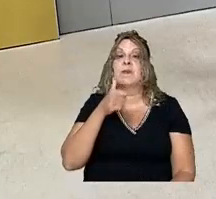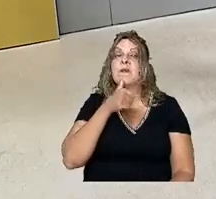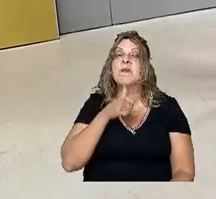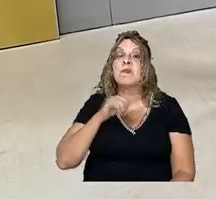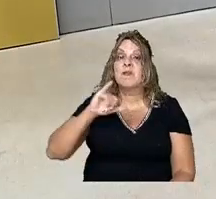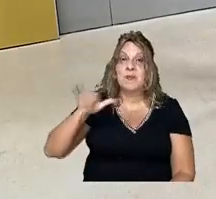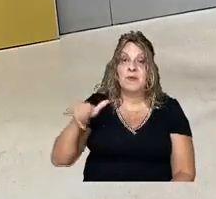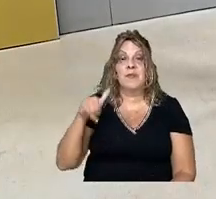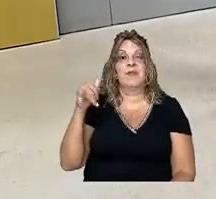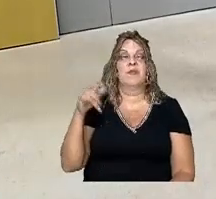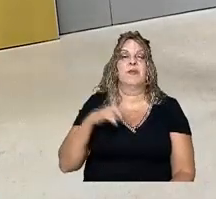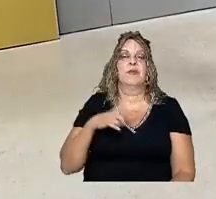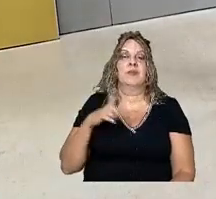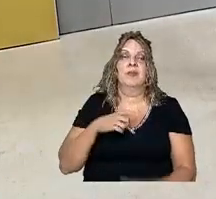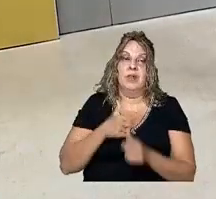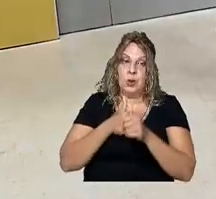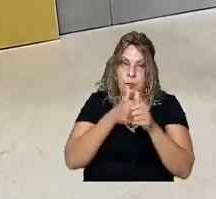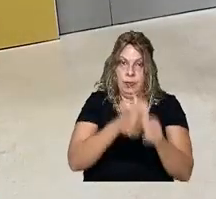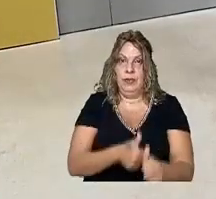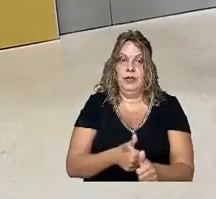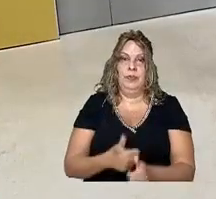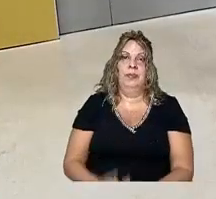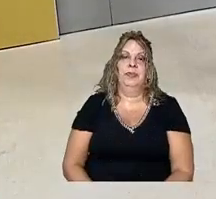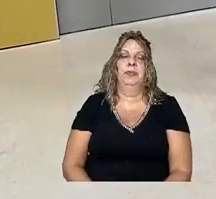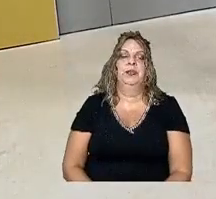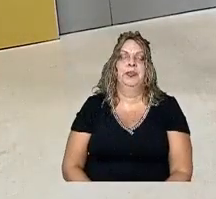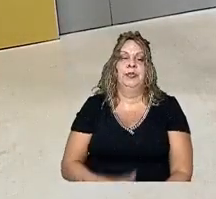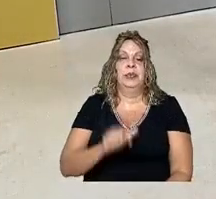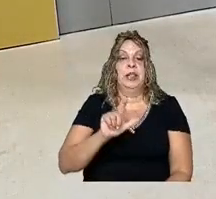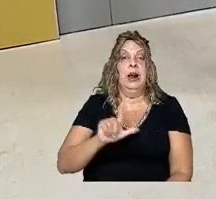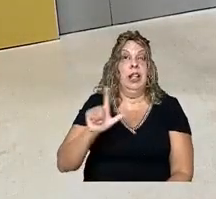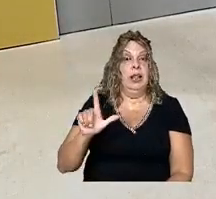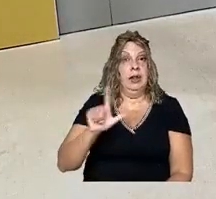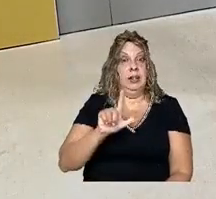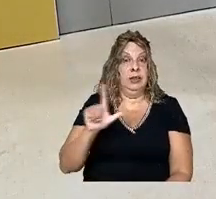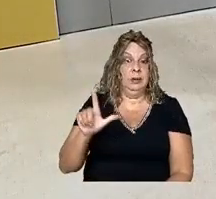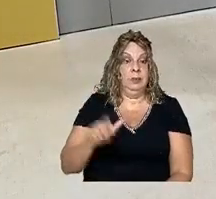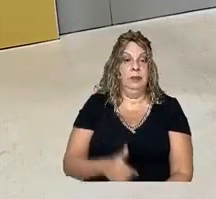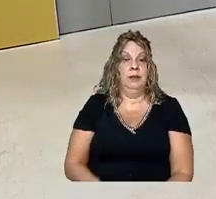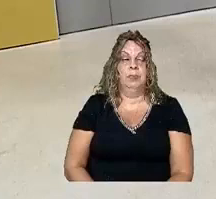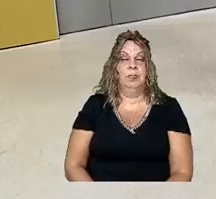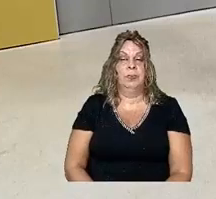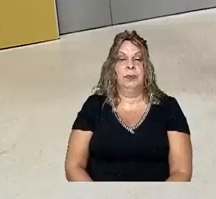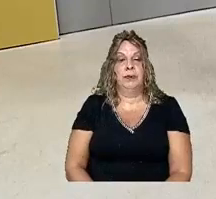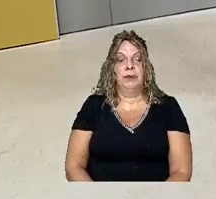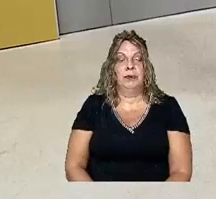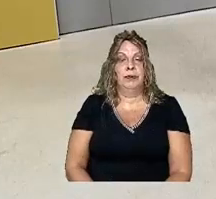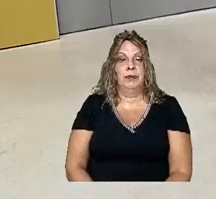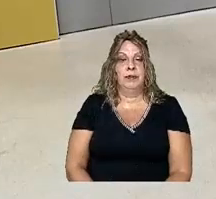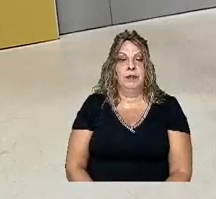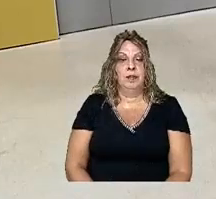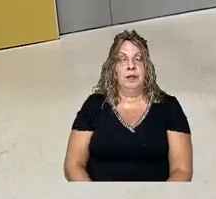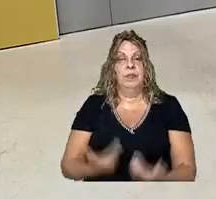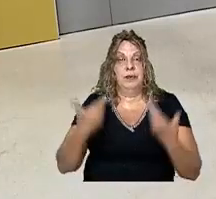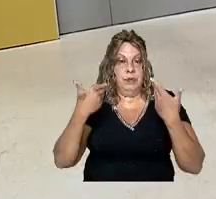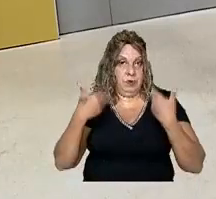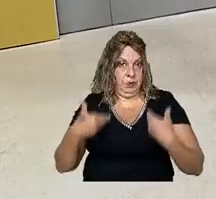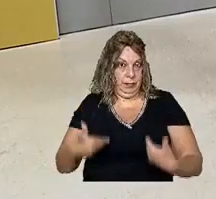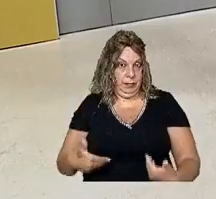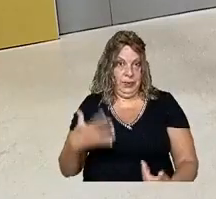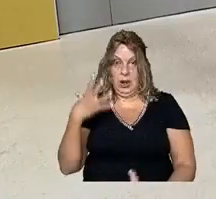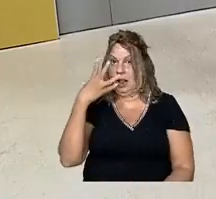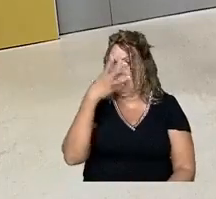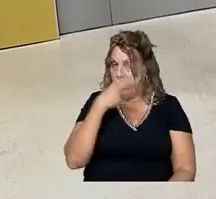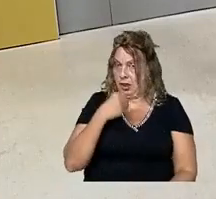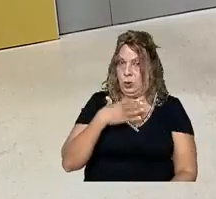@JaquelineCruz. Vai me seguindo também, Jaqueline Cruz, com 2 L's, tá? J-A-Q-U-E, 2 L's. Meu look lindo, que